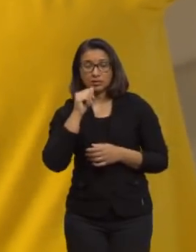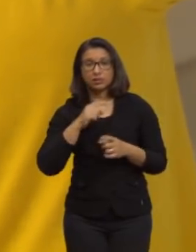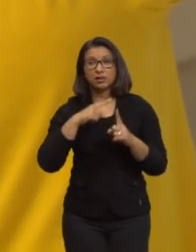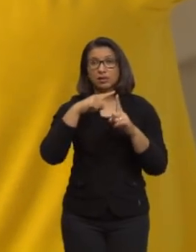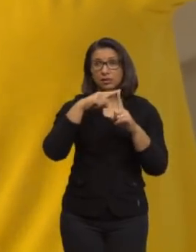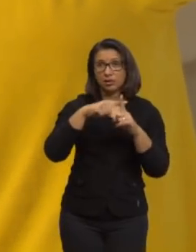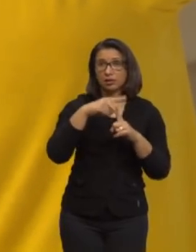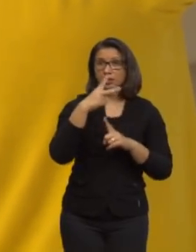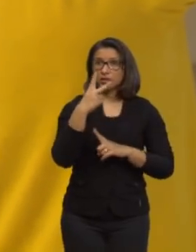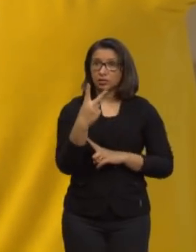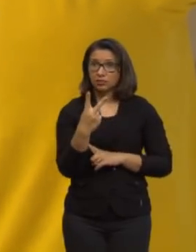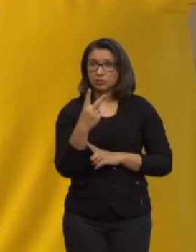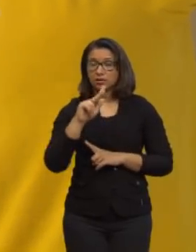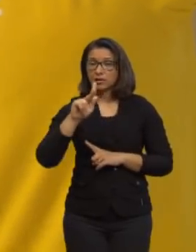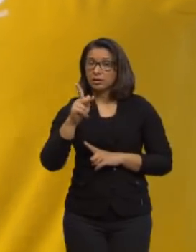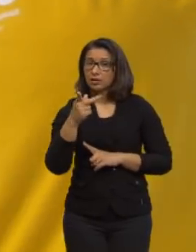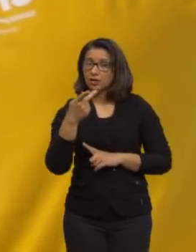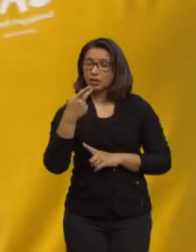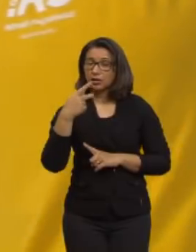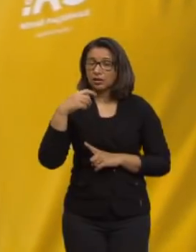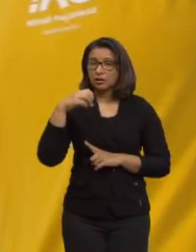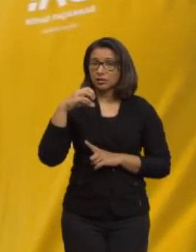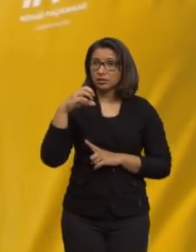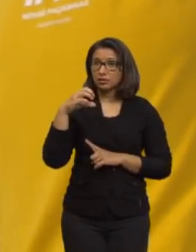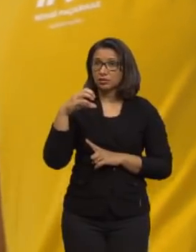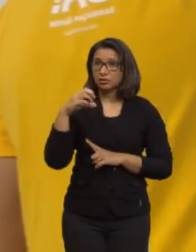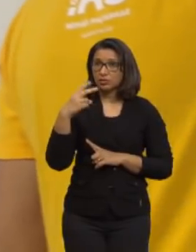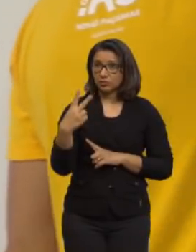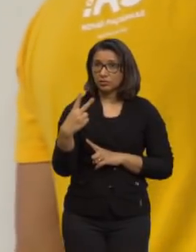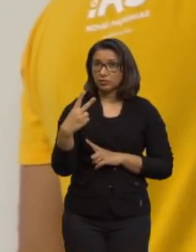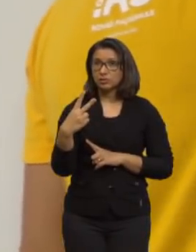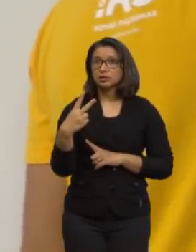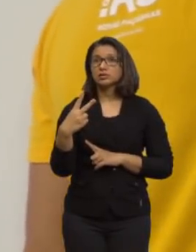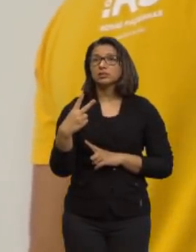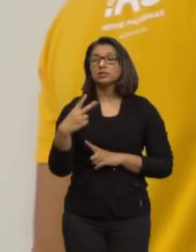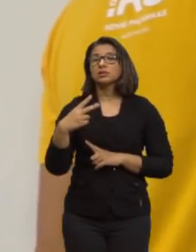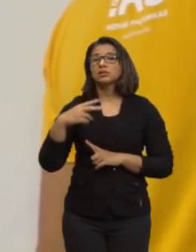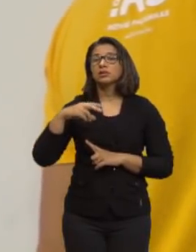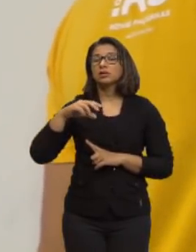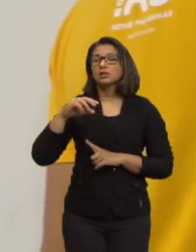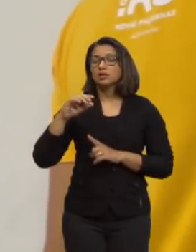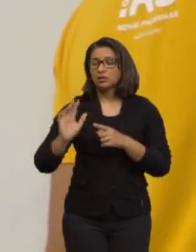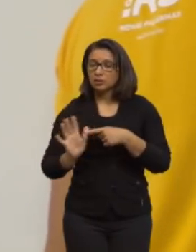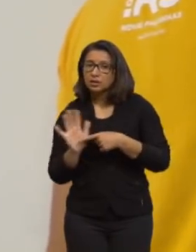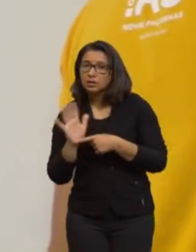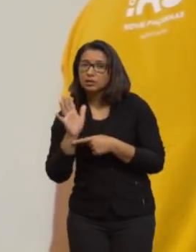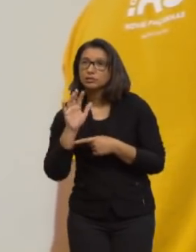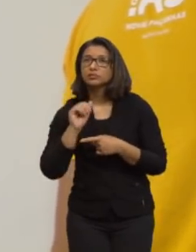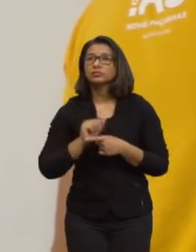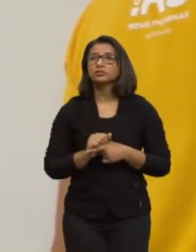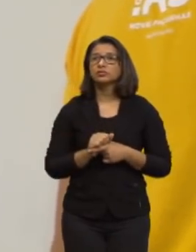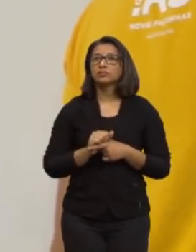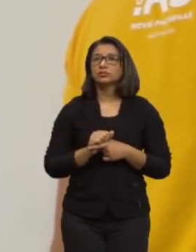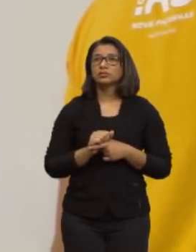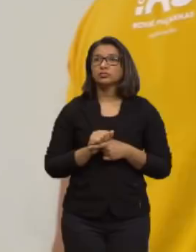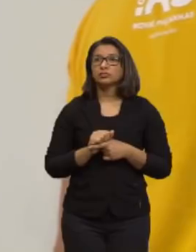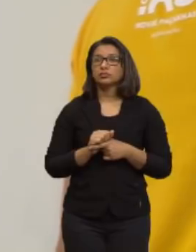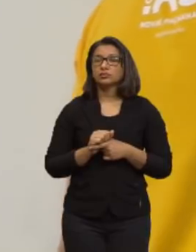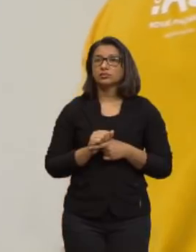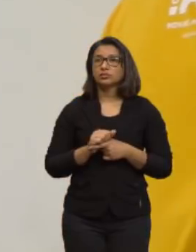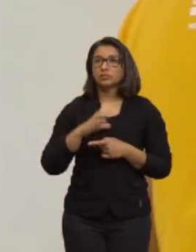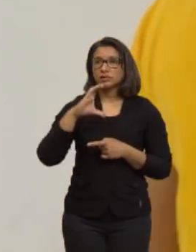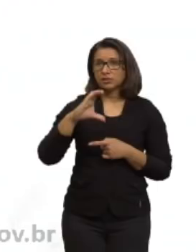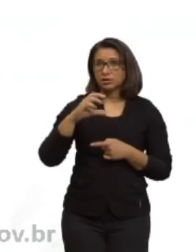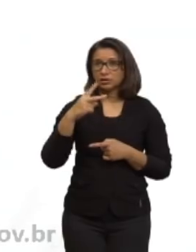dois h2 gasoso chegando c2 h4 que o etano eteno